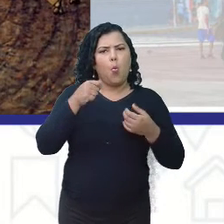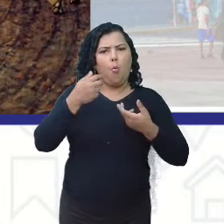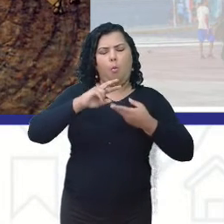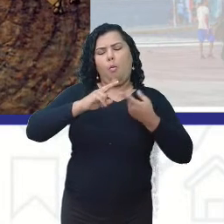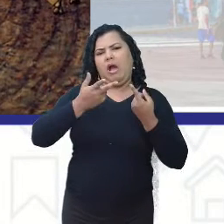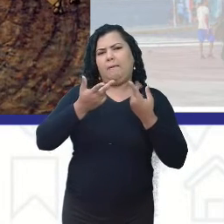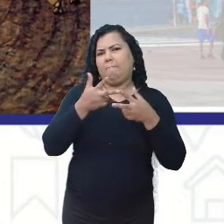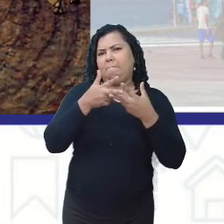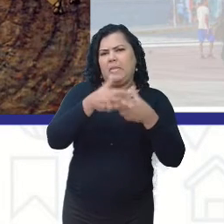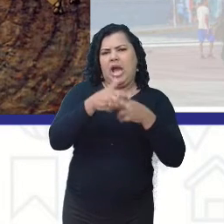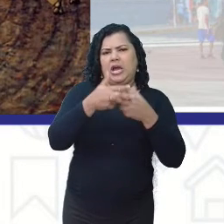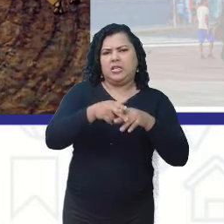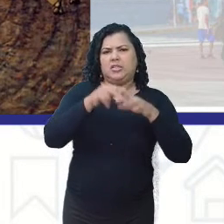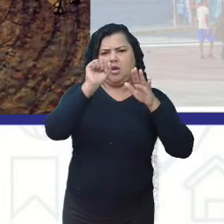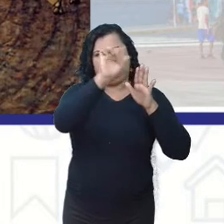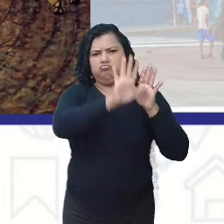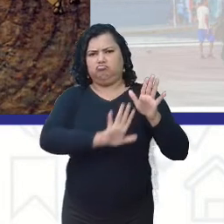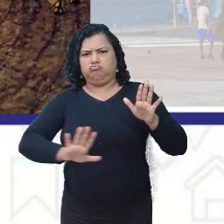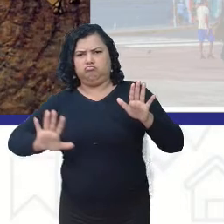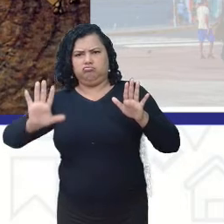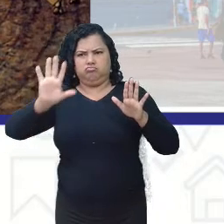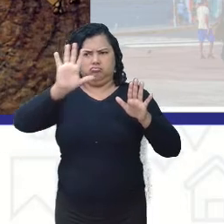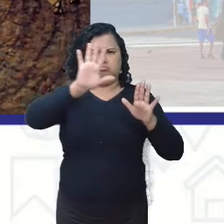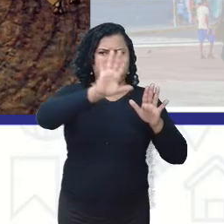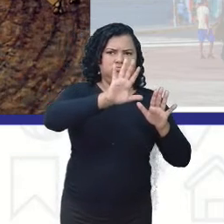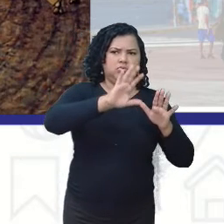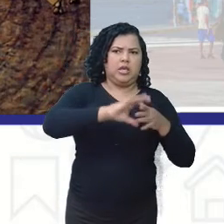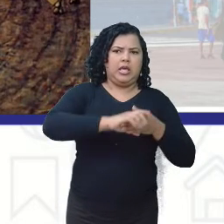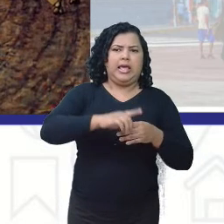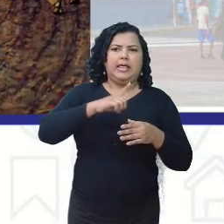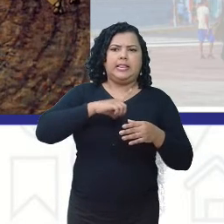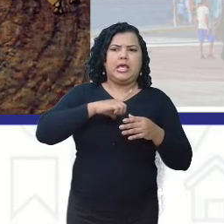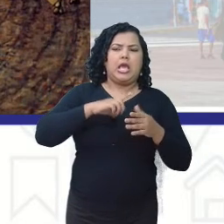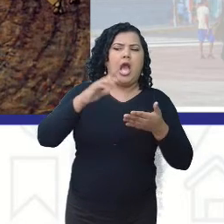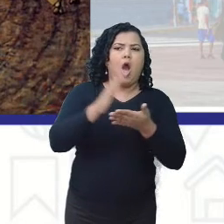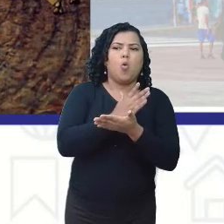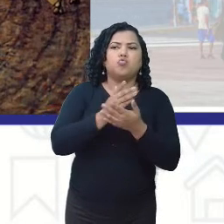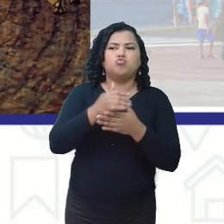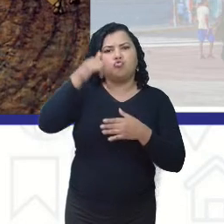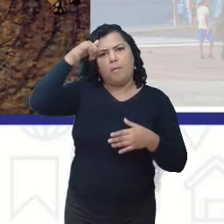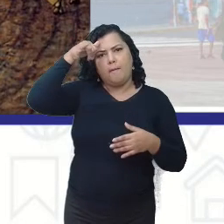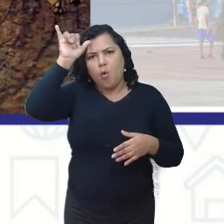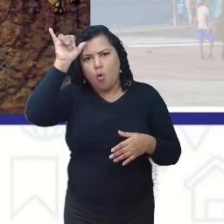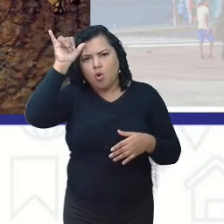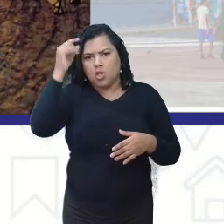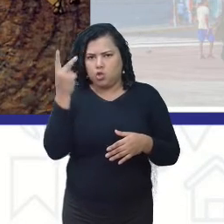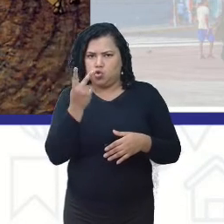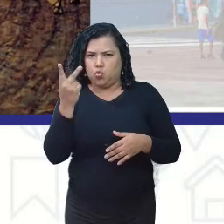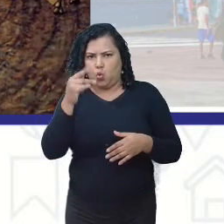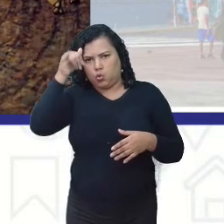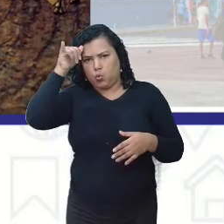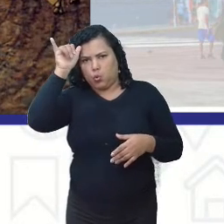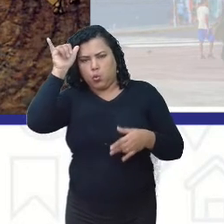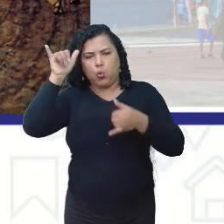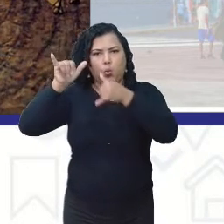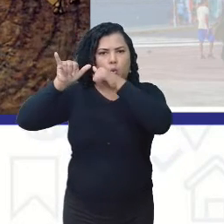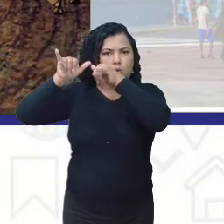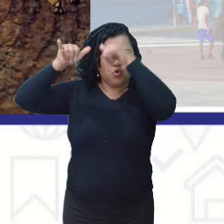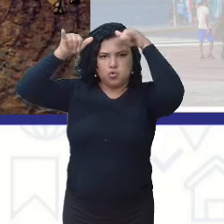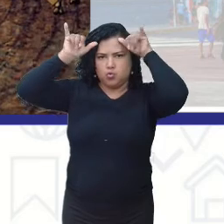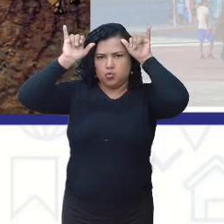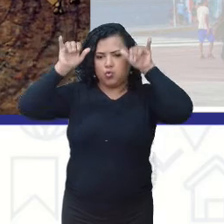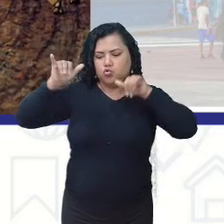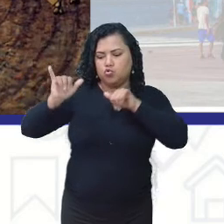aqui, né, que a gente vai tentar entender o que é. Nós temos algumas pareias, né, de bois. Né? Esses bois eles estão